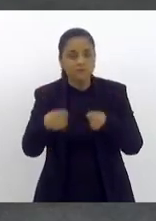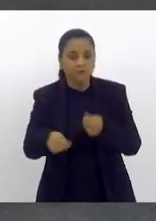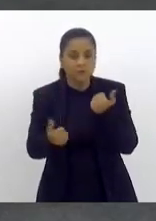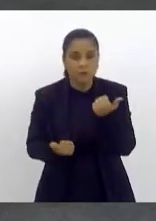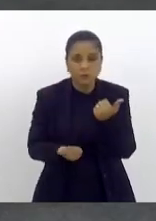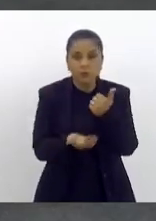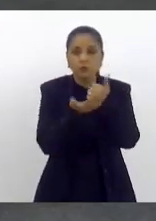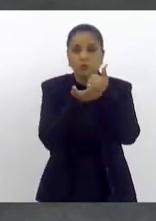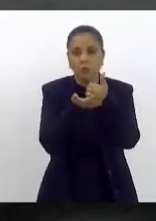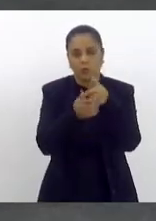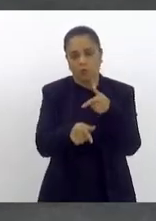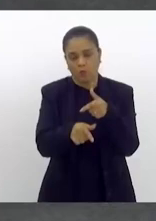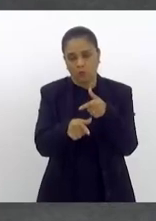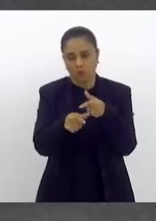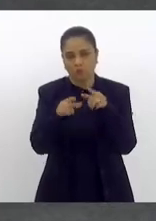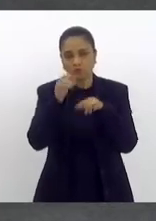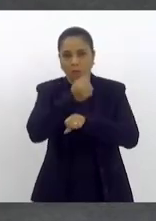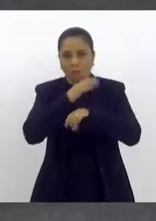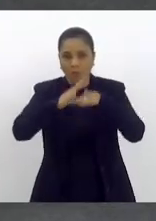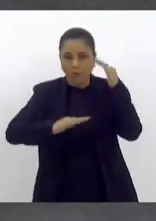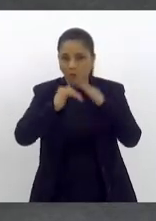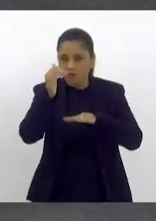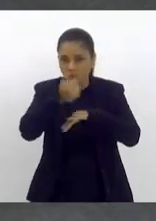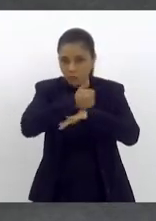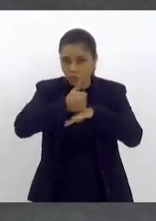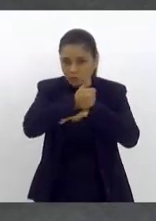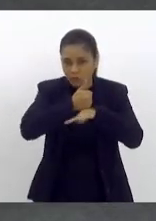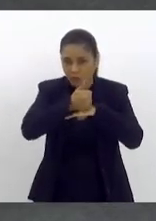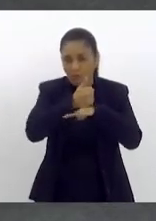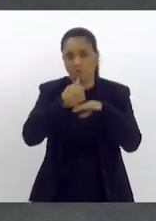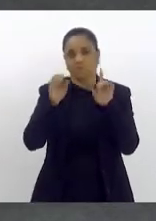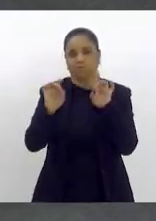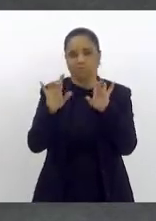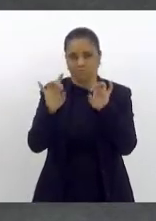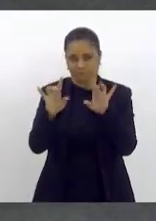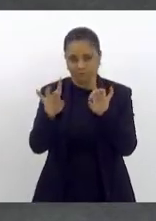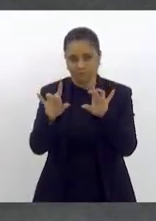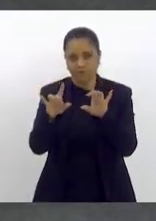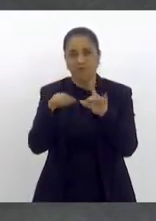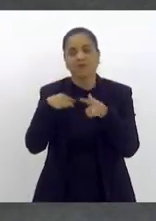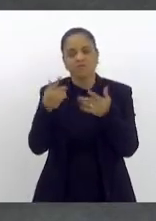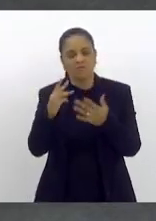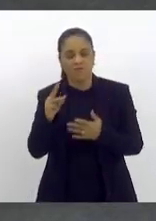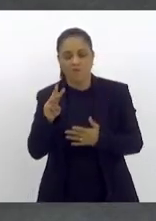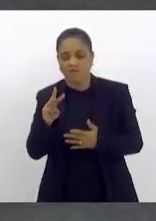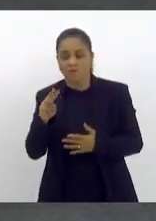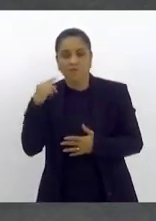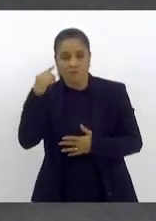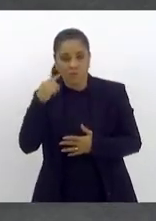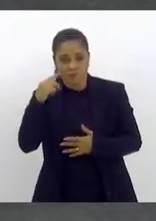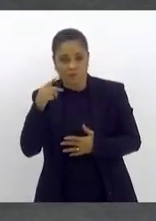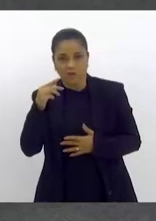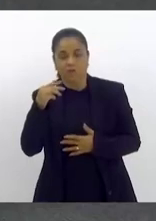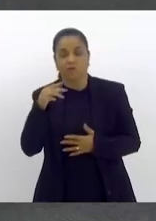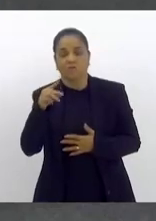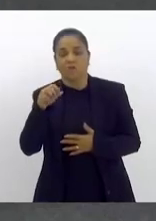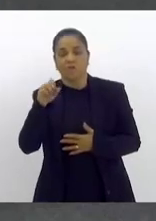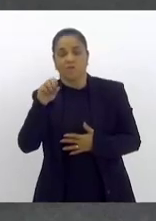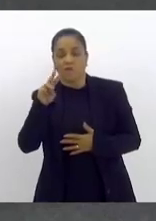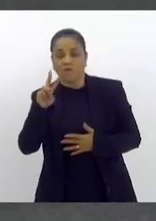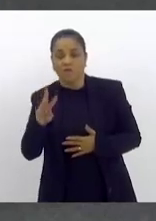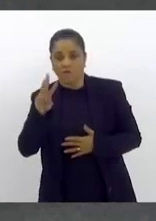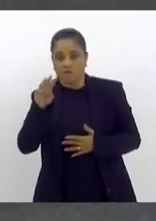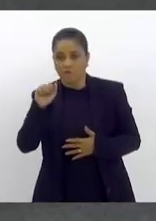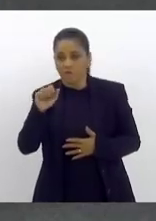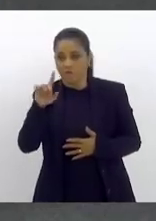lei aqui, junto com o deputado Valdec, criando os cargos de professor especializado, de profissional de apoio nas escolas. Eu